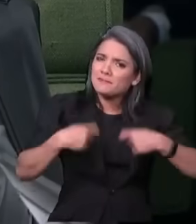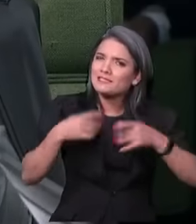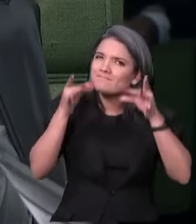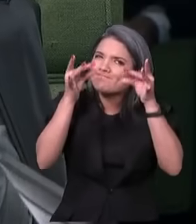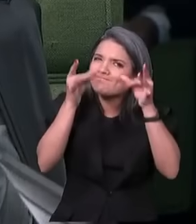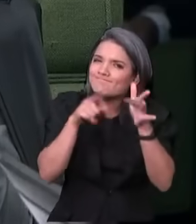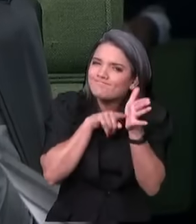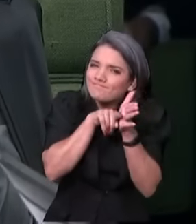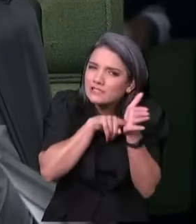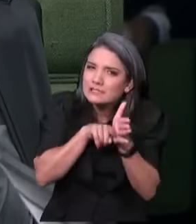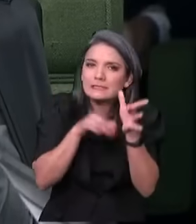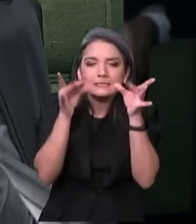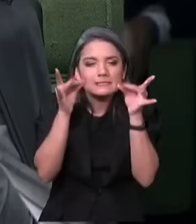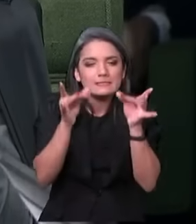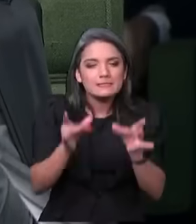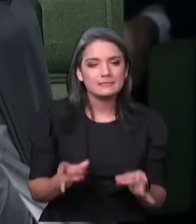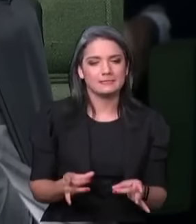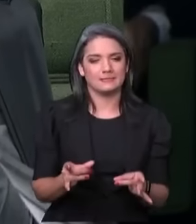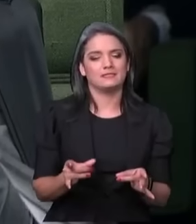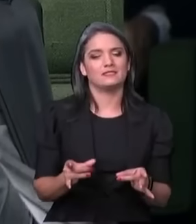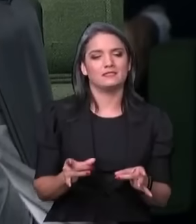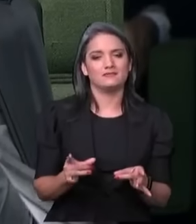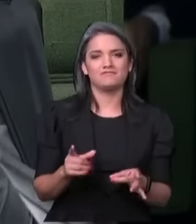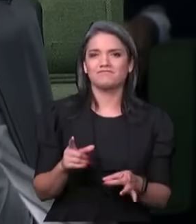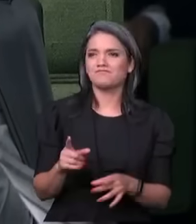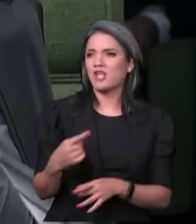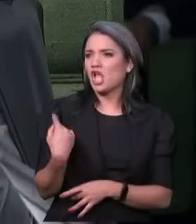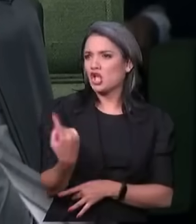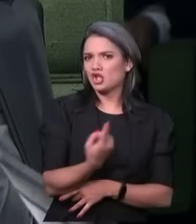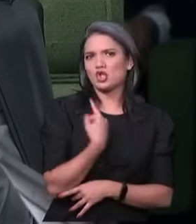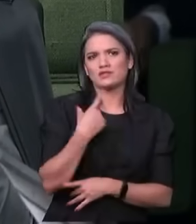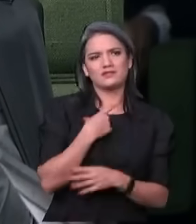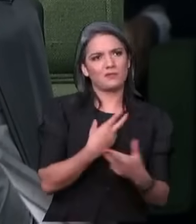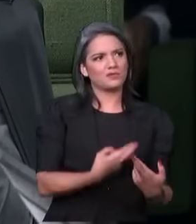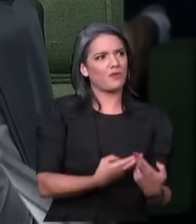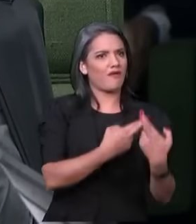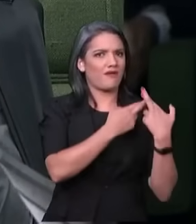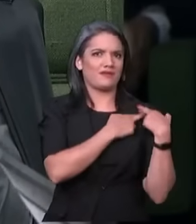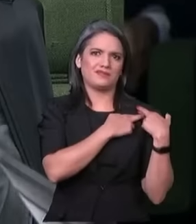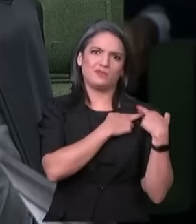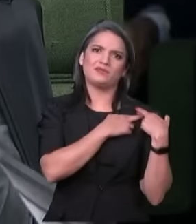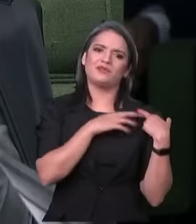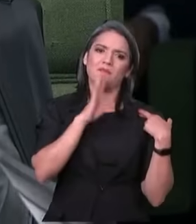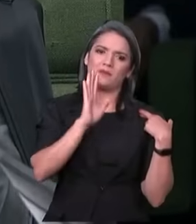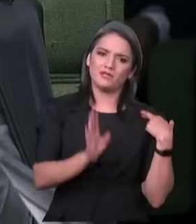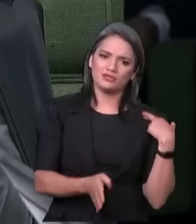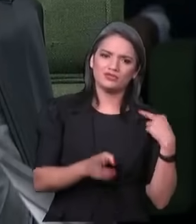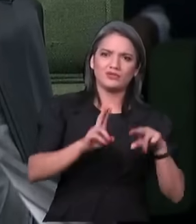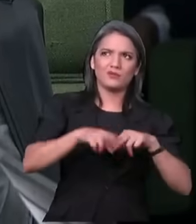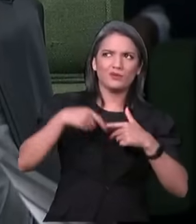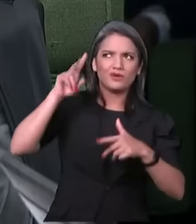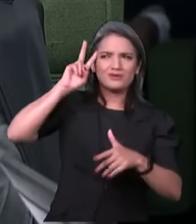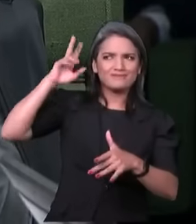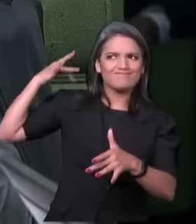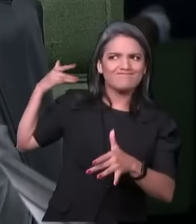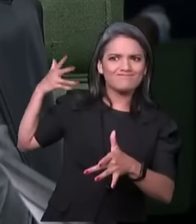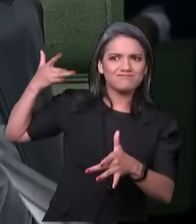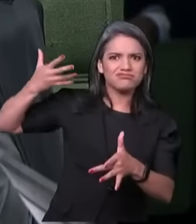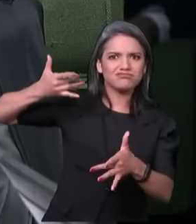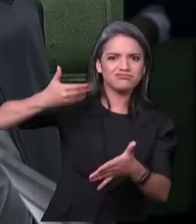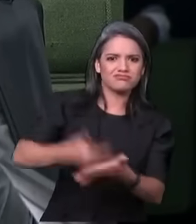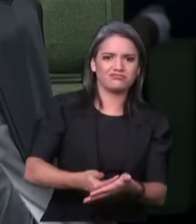aprofundamento nós todos temos uma responsabilidade histórica é preciso que